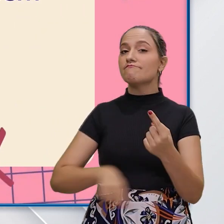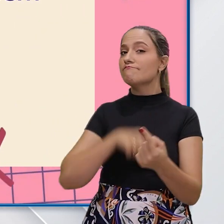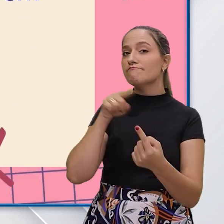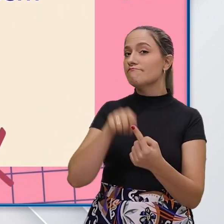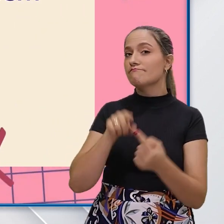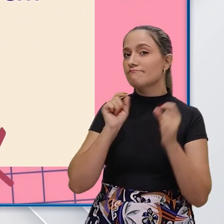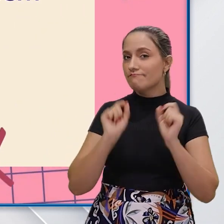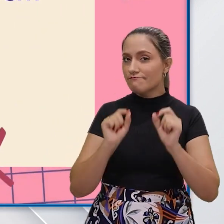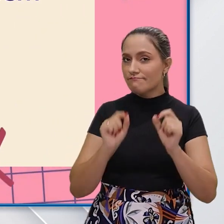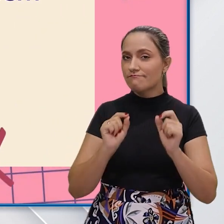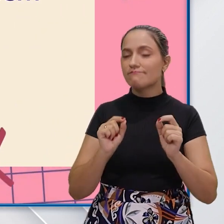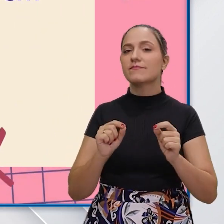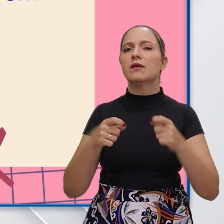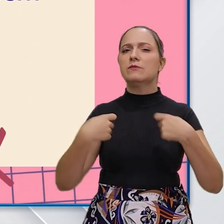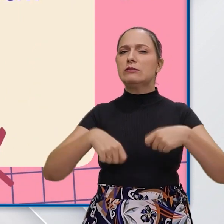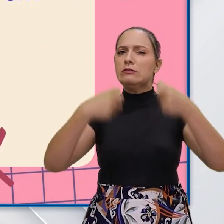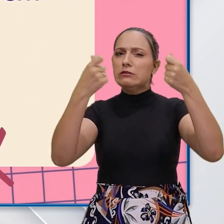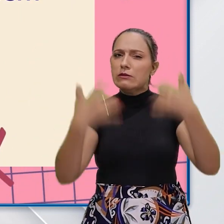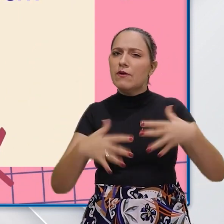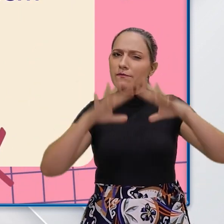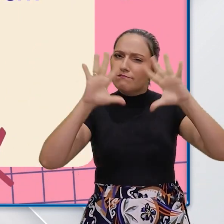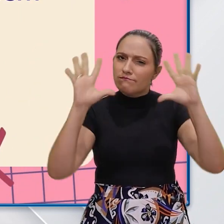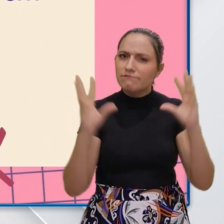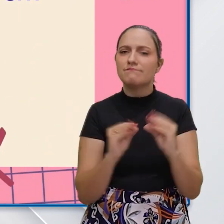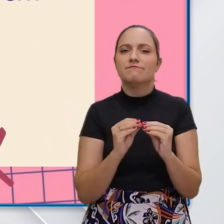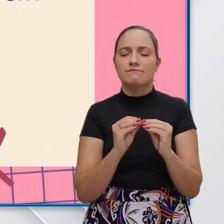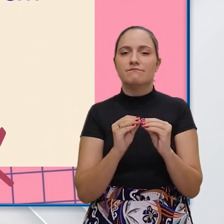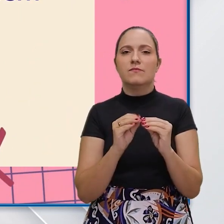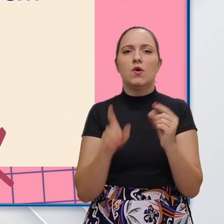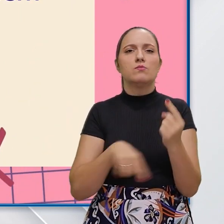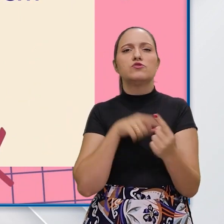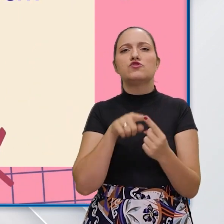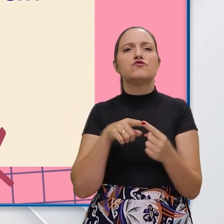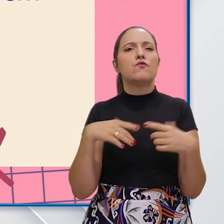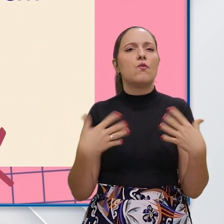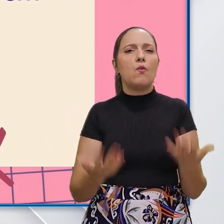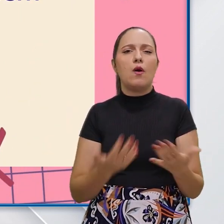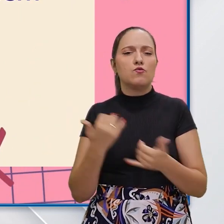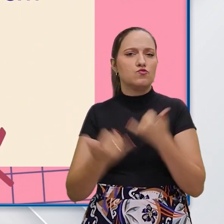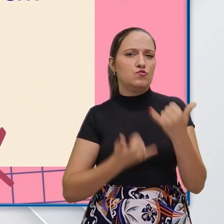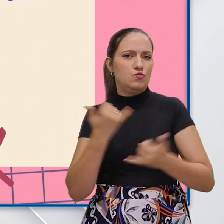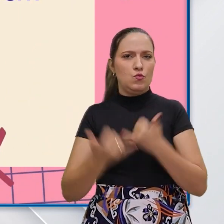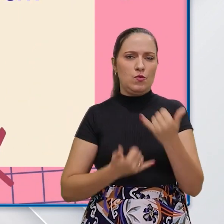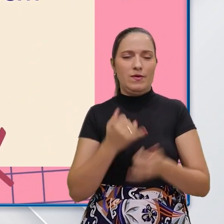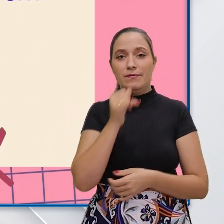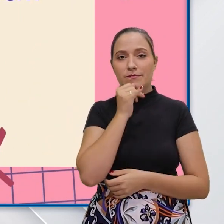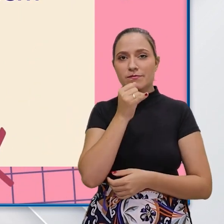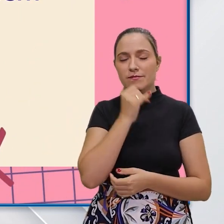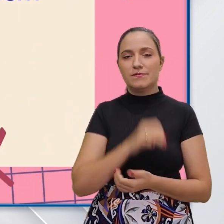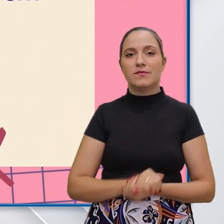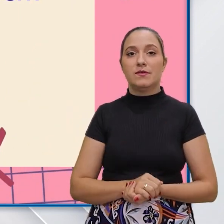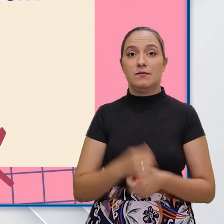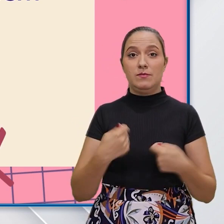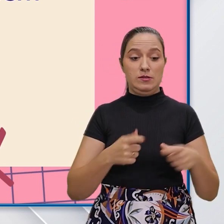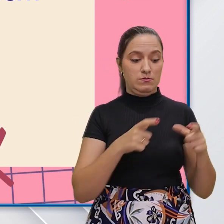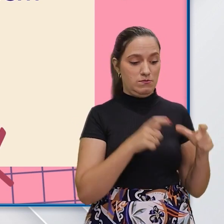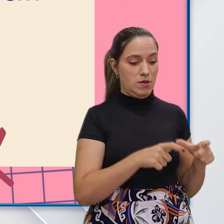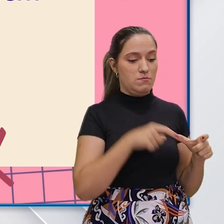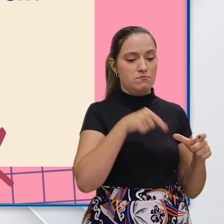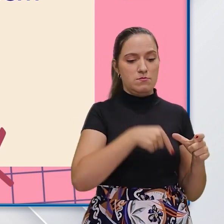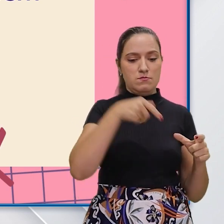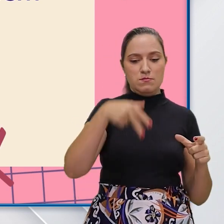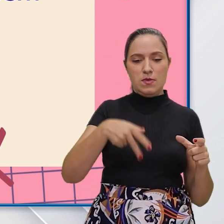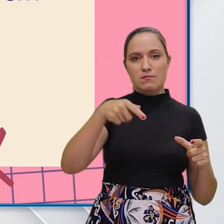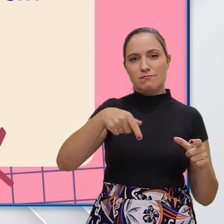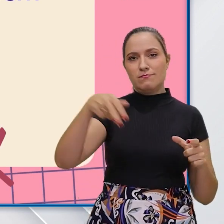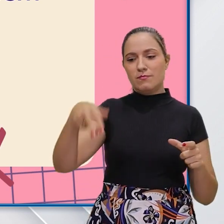No objetivo, descreva brevemente o objetivo do jogo, como chegar ao